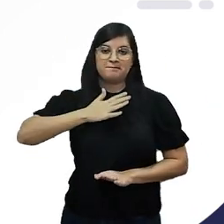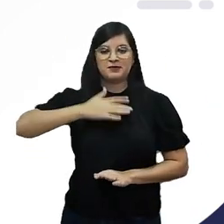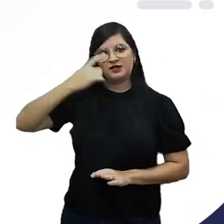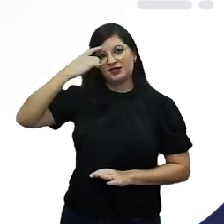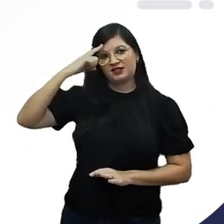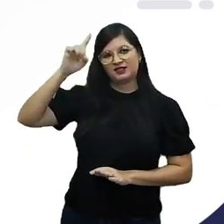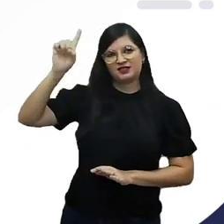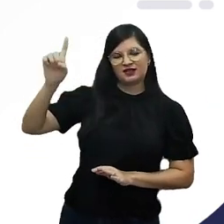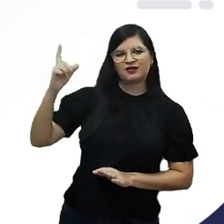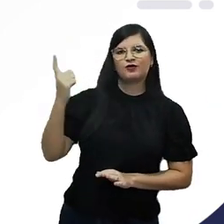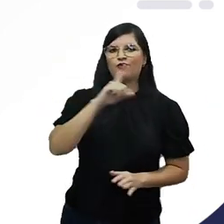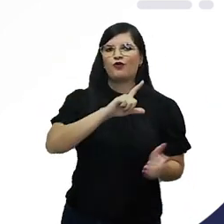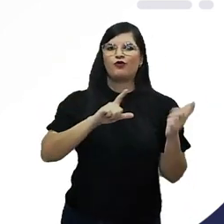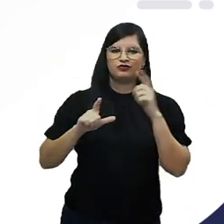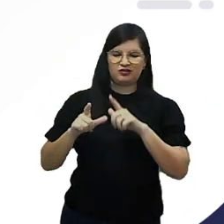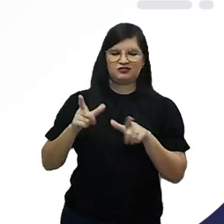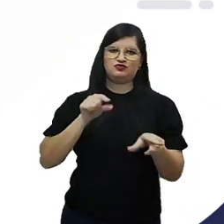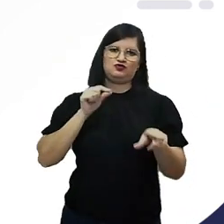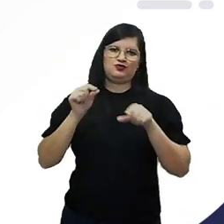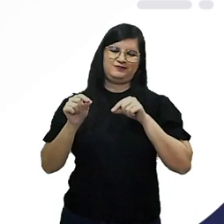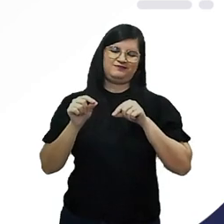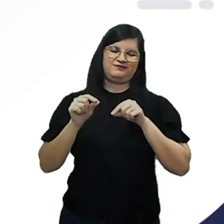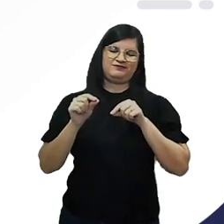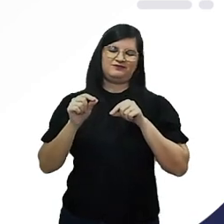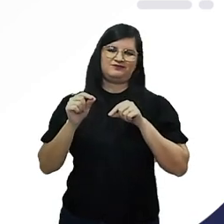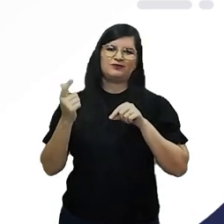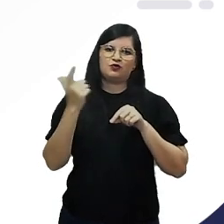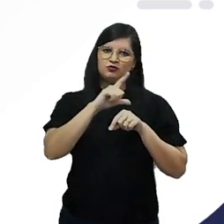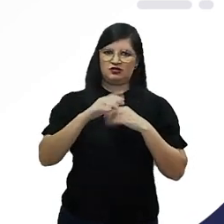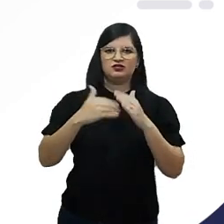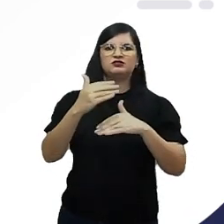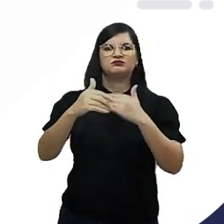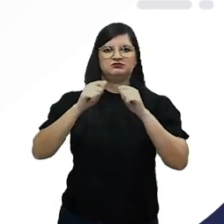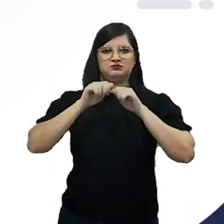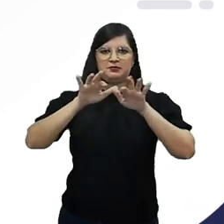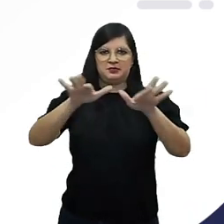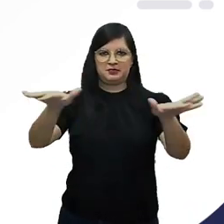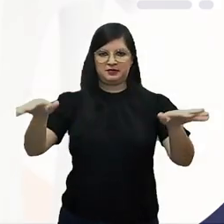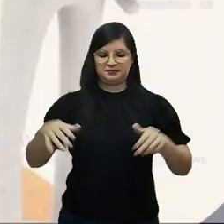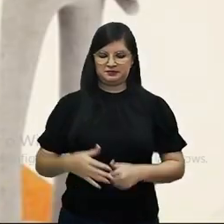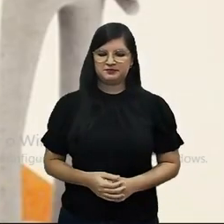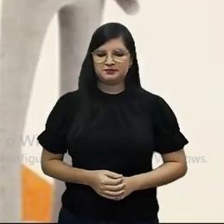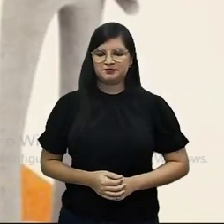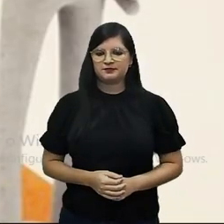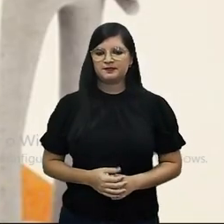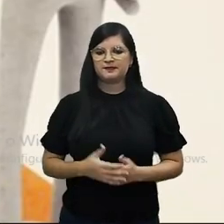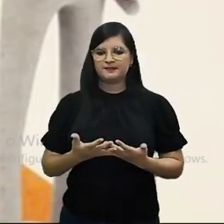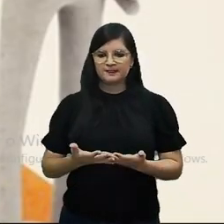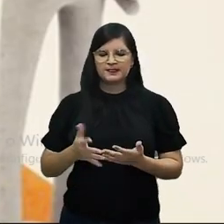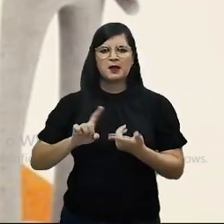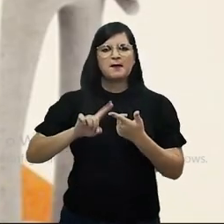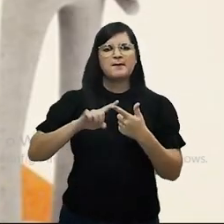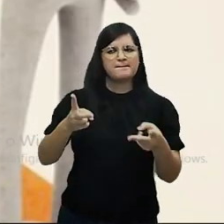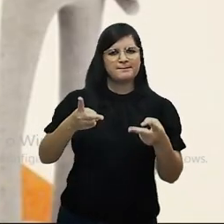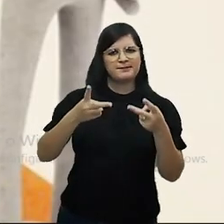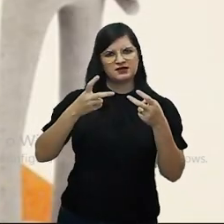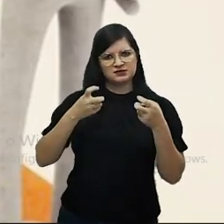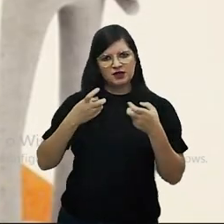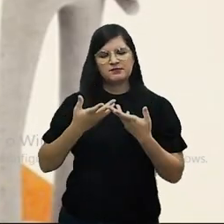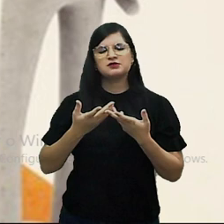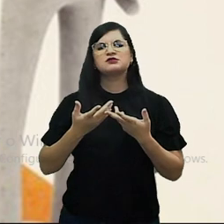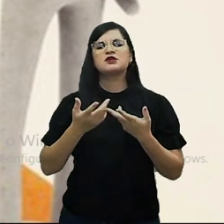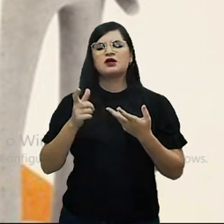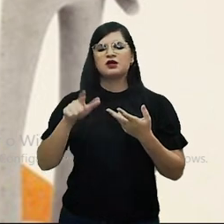pode ser escalável, ou seja, o quanto ela pode crescer e se expandir. Algo que eu vejo também em muitos